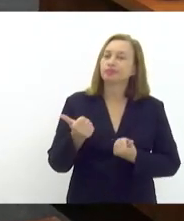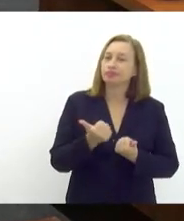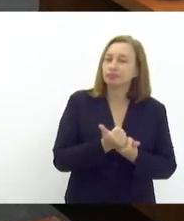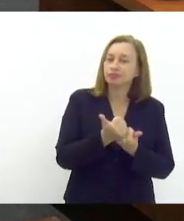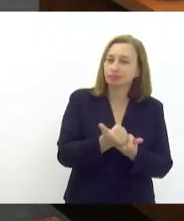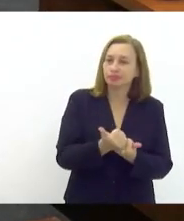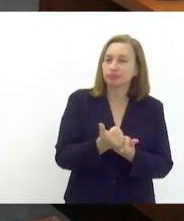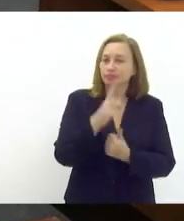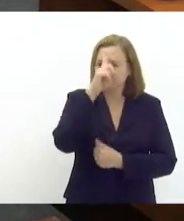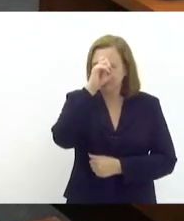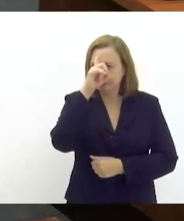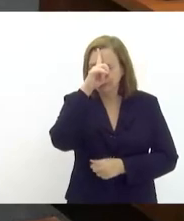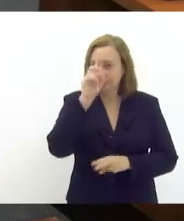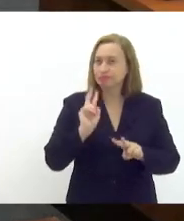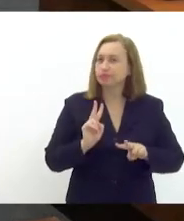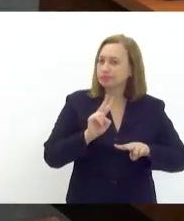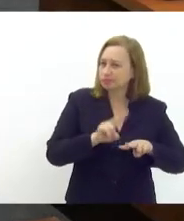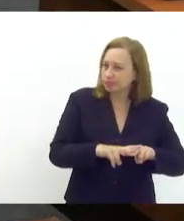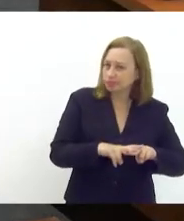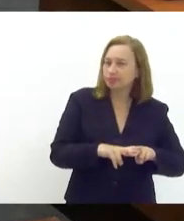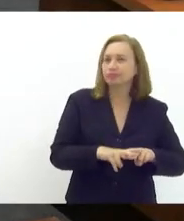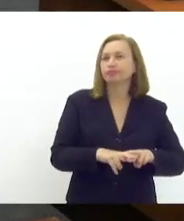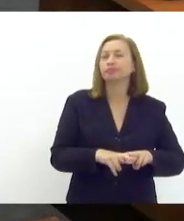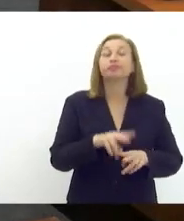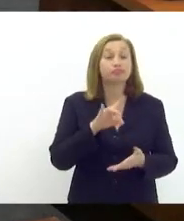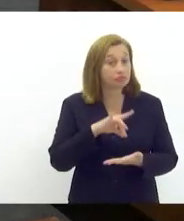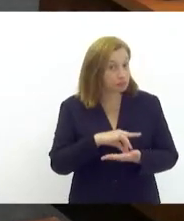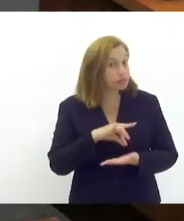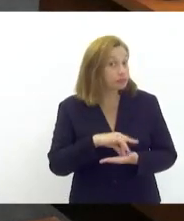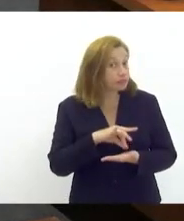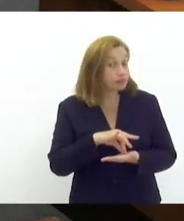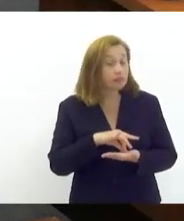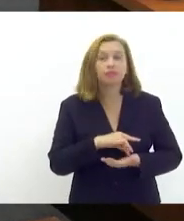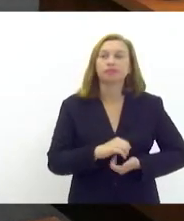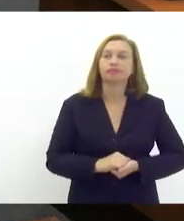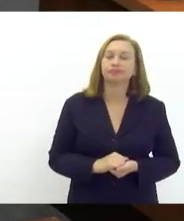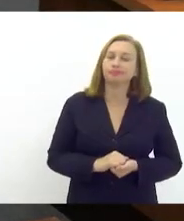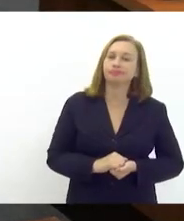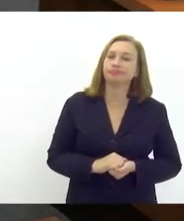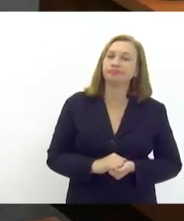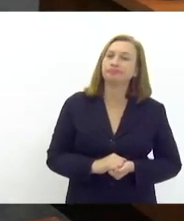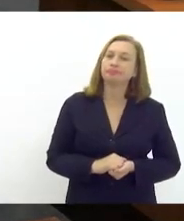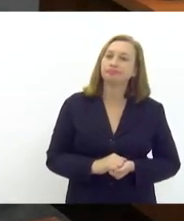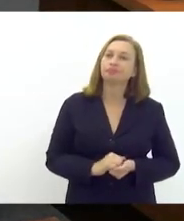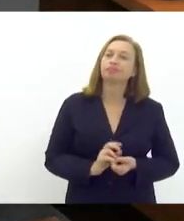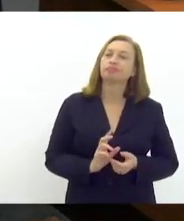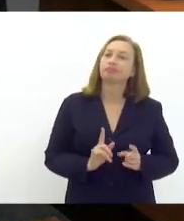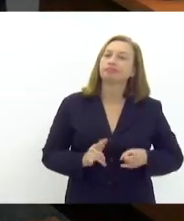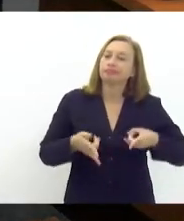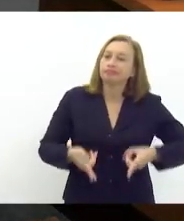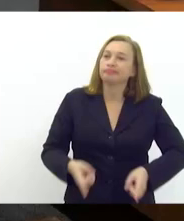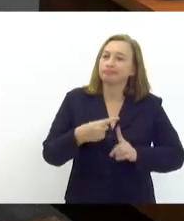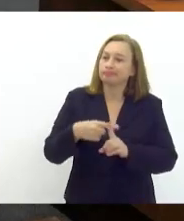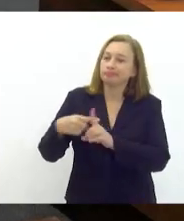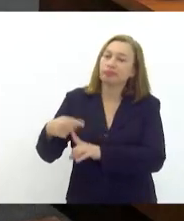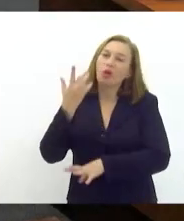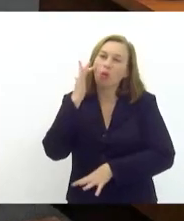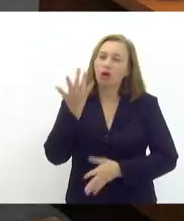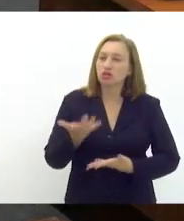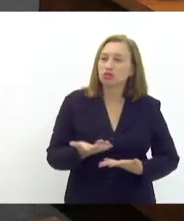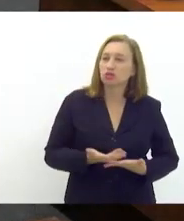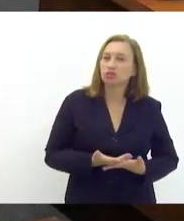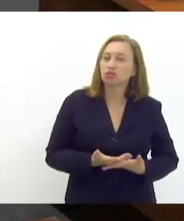hospitais em presídios é verdadeiro em cemitério eu acho